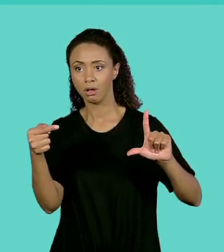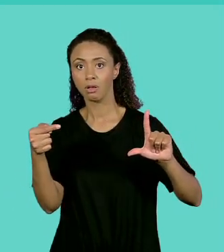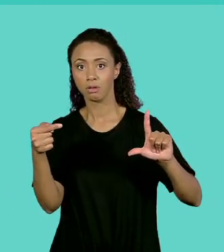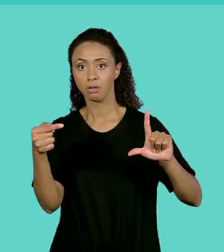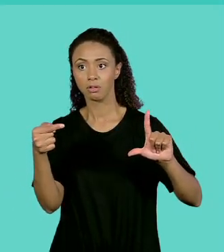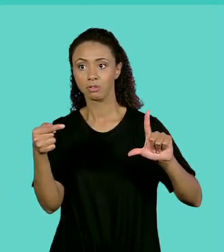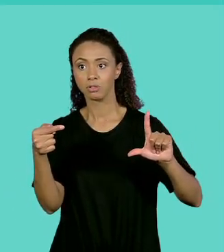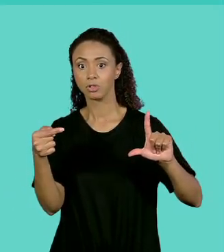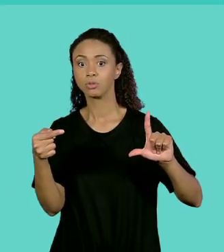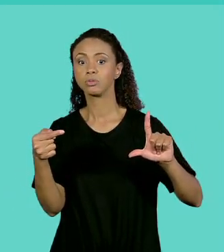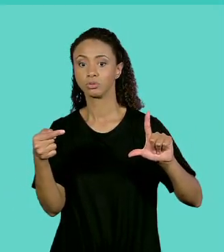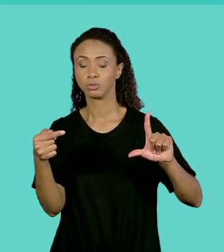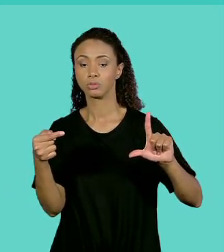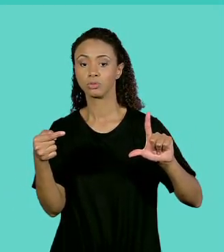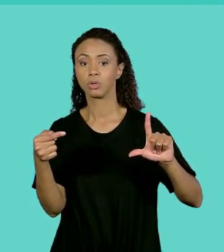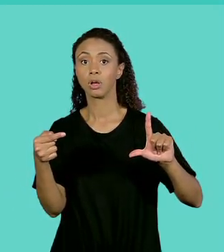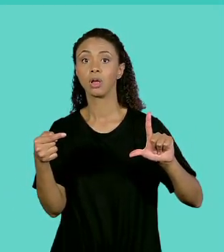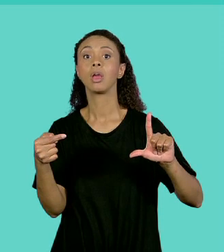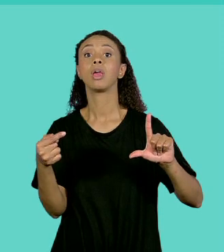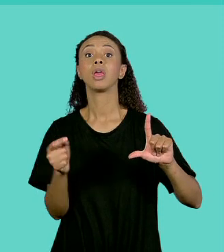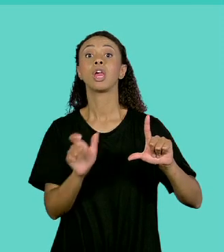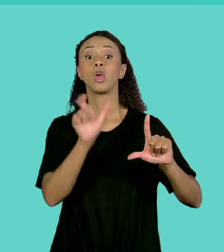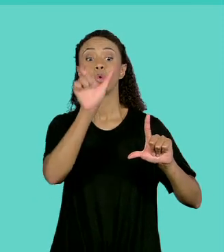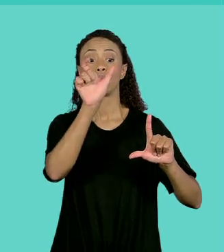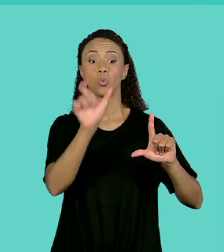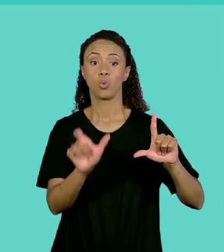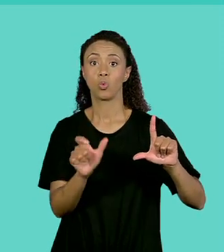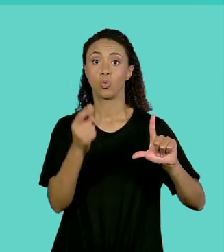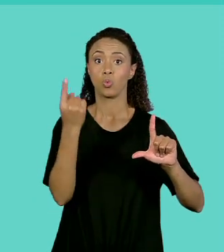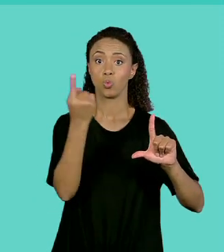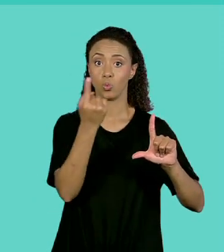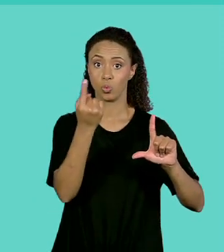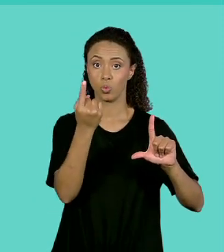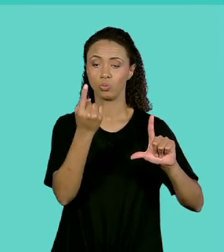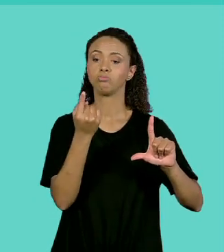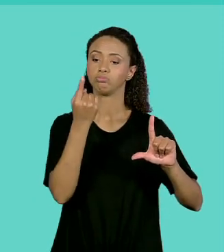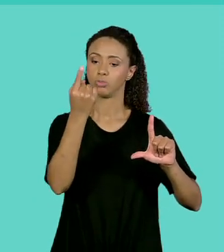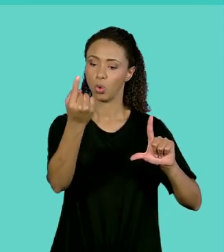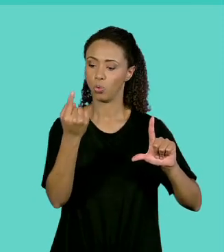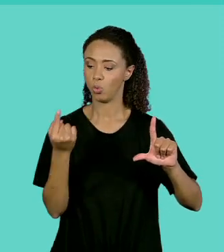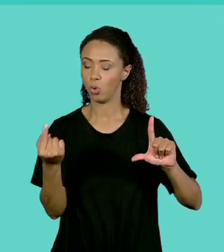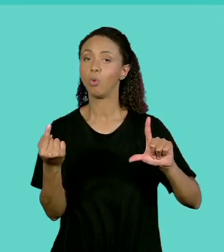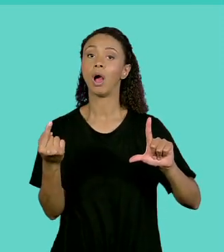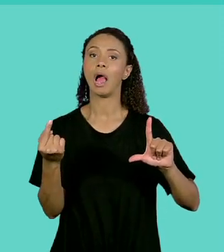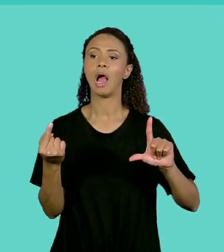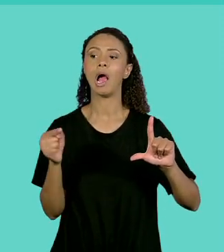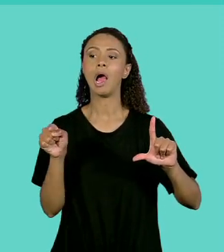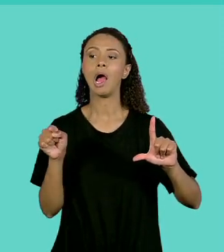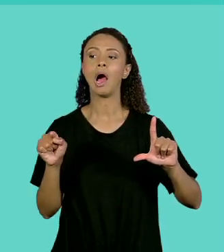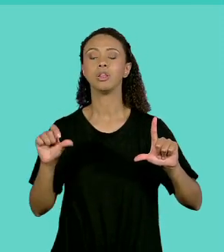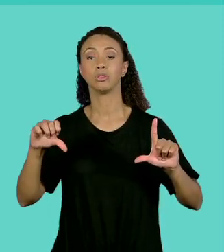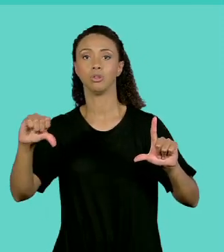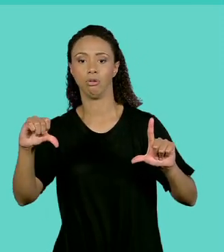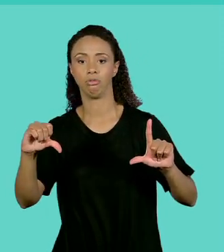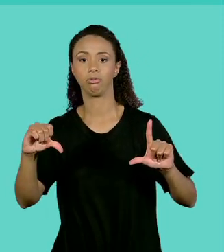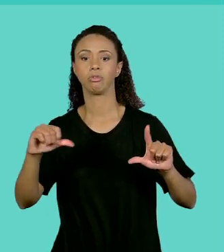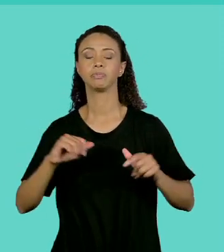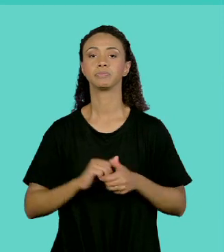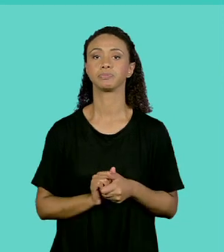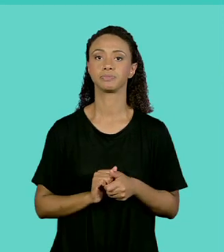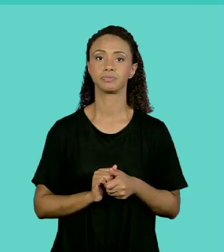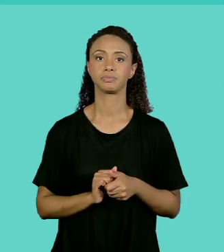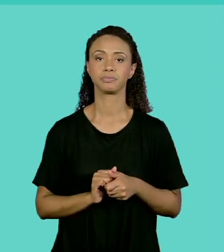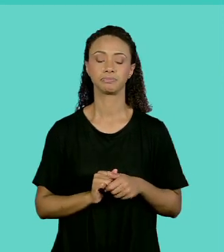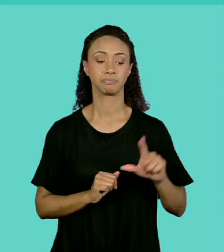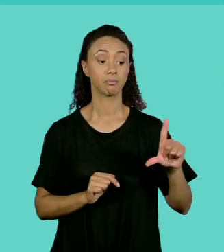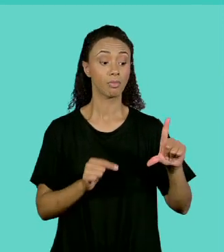e coluna, 1 e 1. E aí dizemos que ela vale 9. A primeira coluna, a primeira